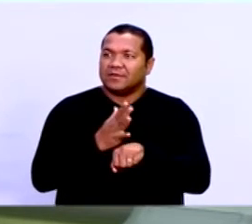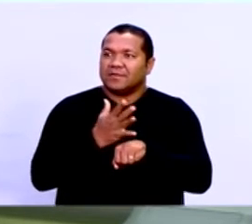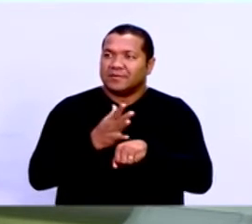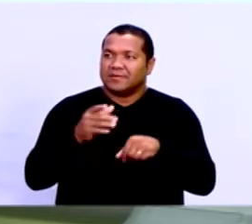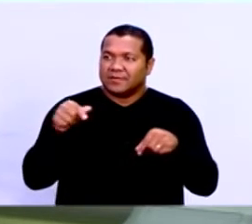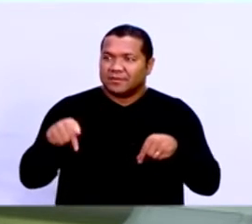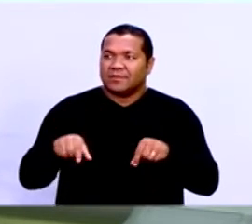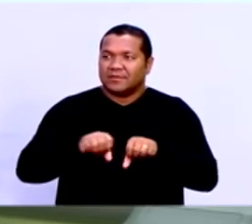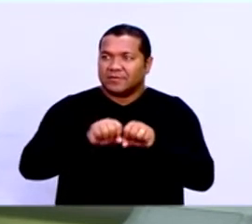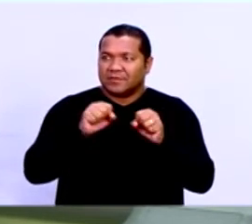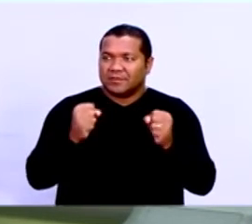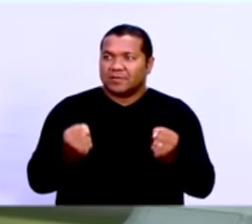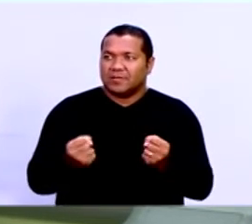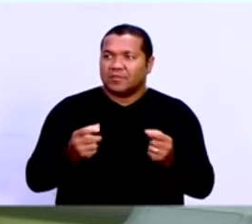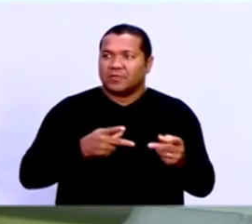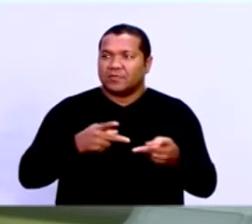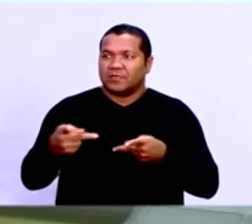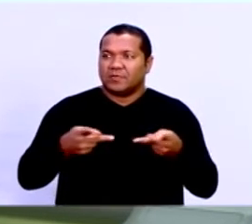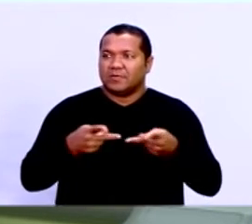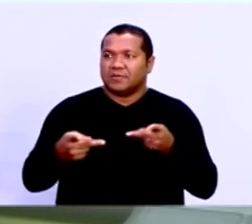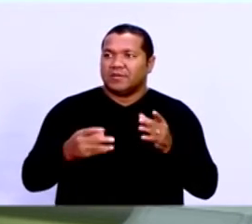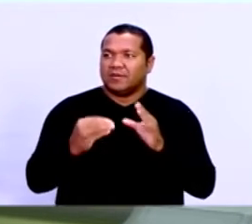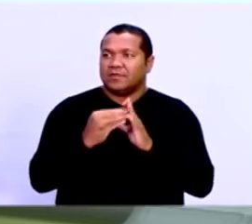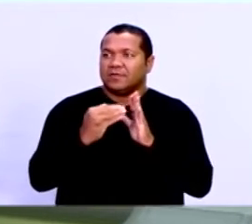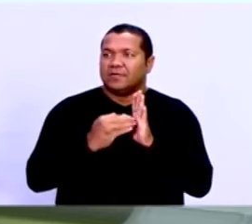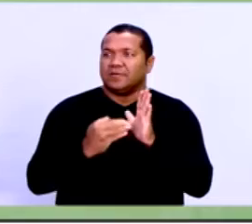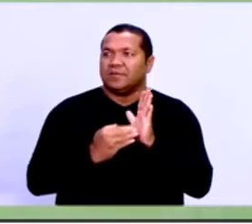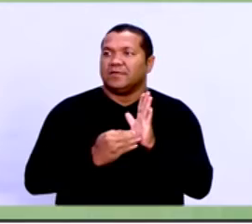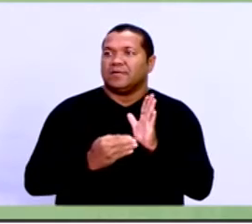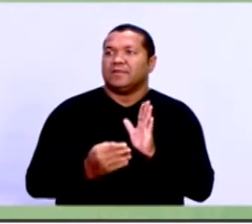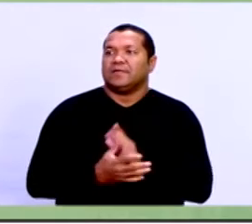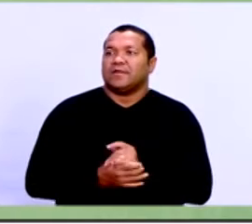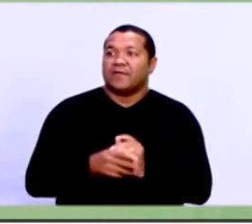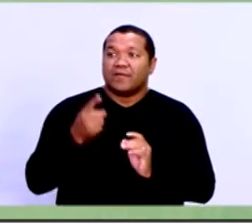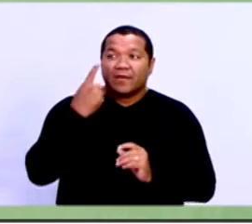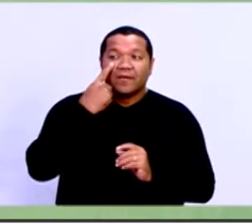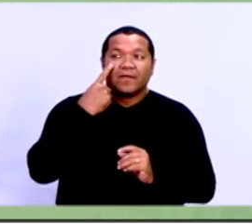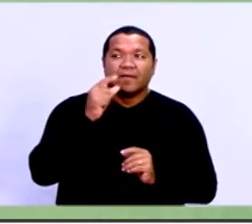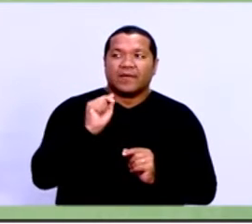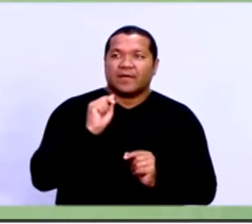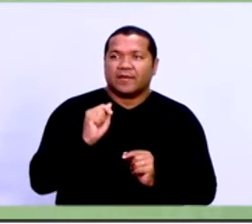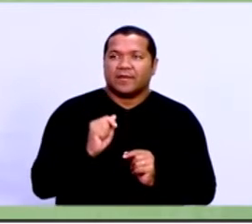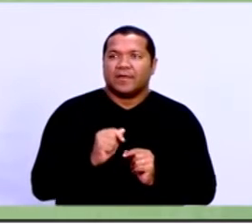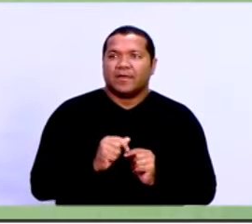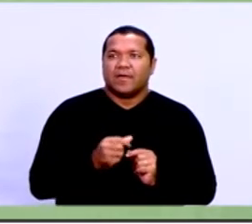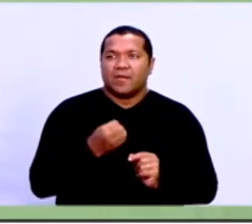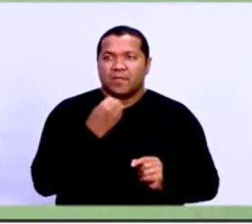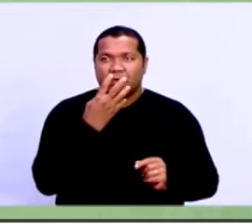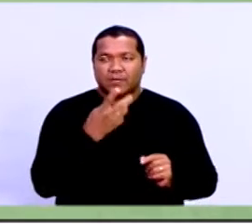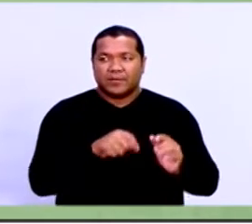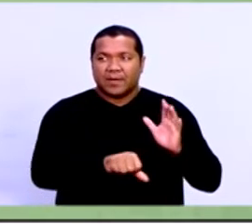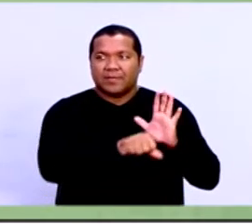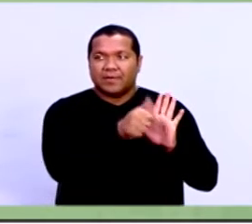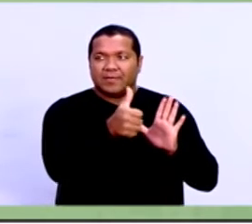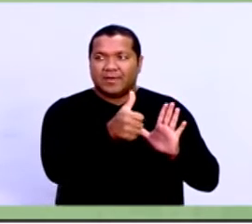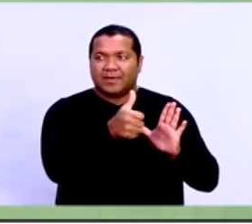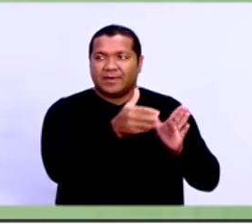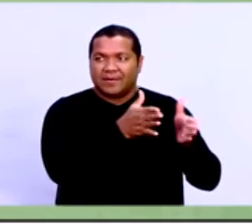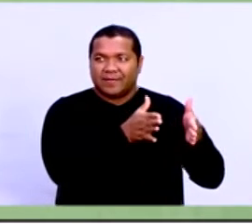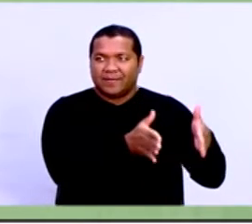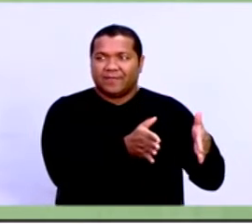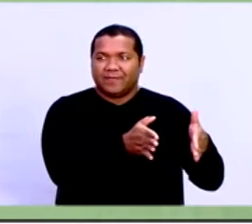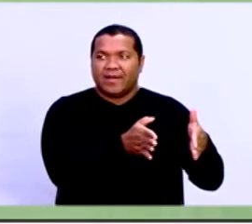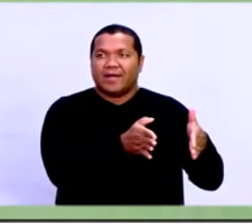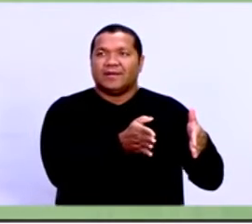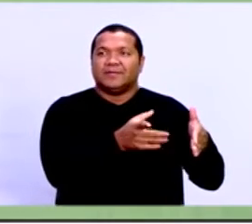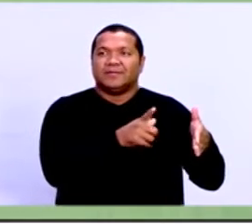nosso sistema do nosso projeto de software vamos aos nossos slides aqui bom na primeira fase gente